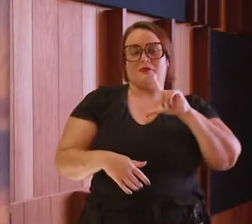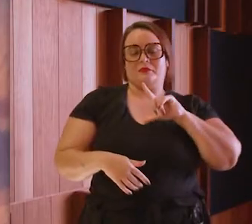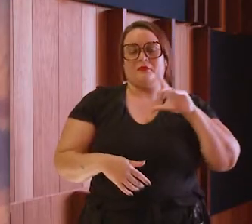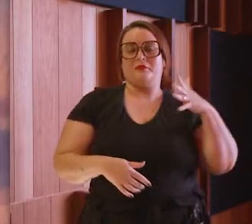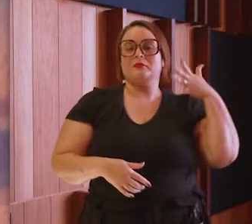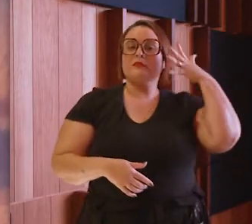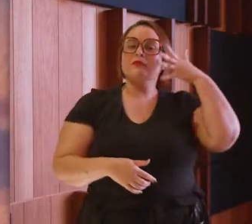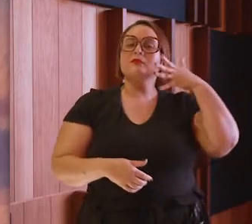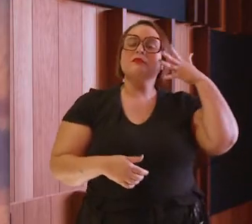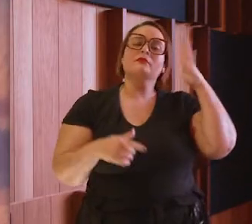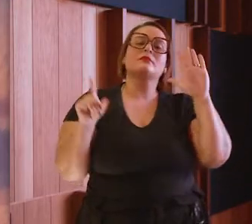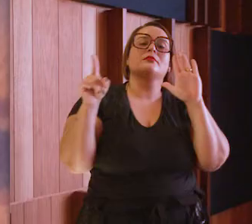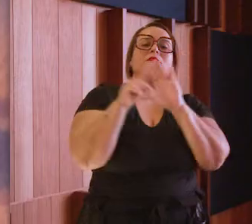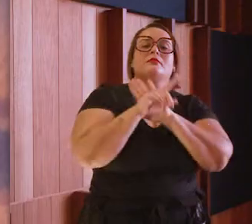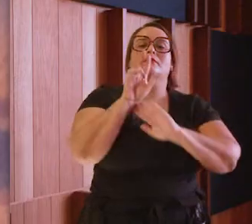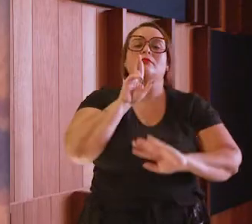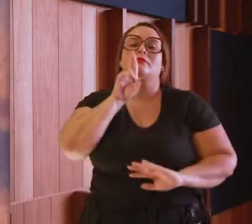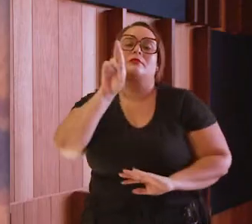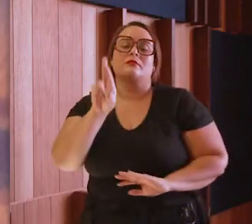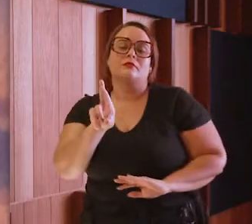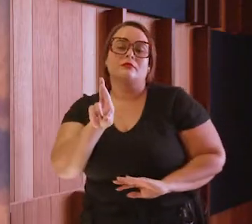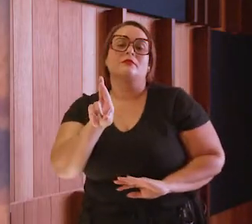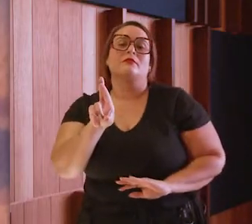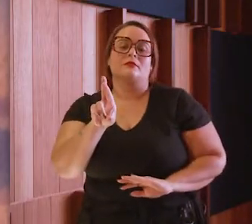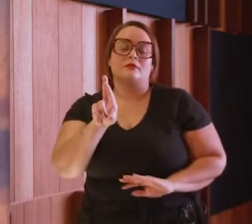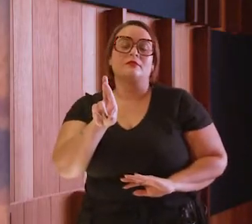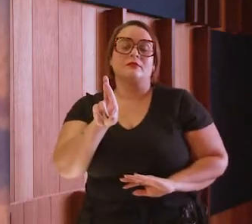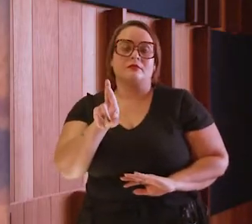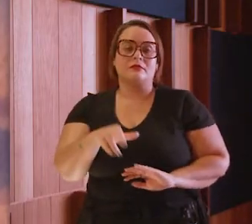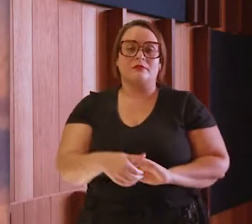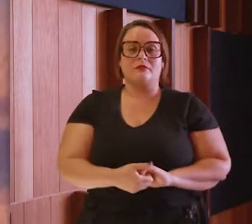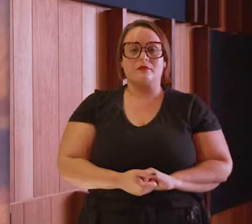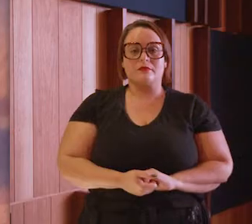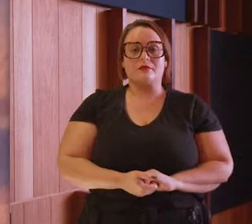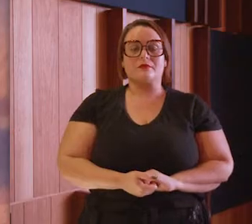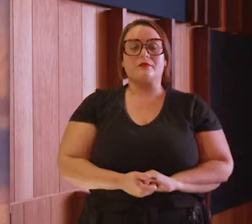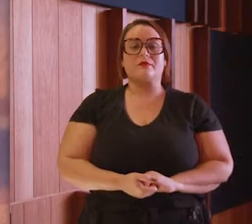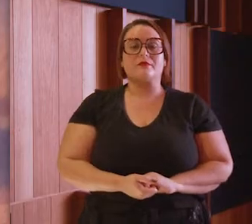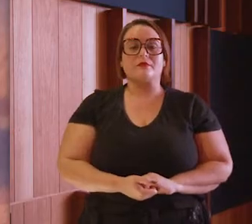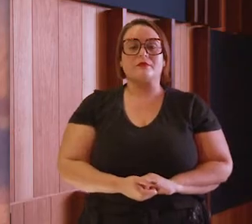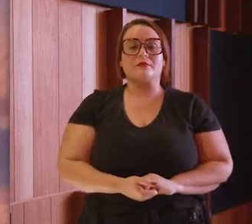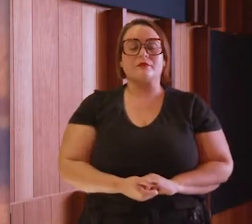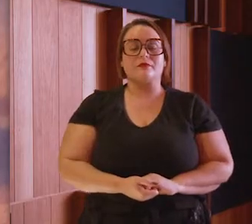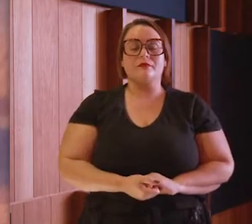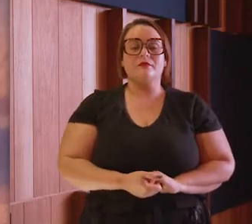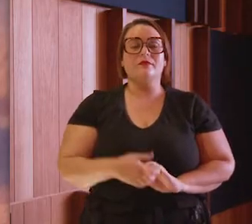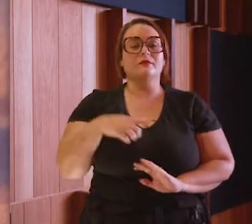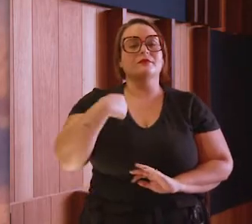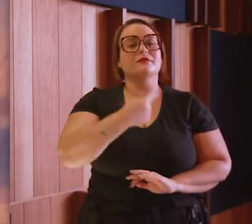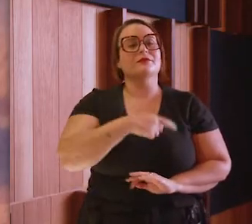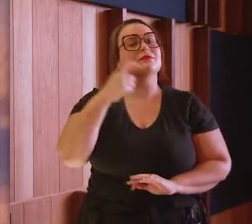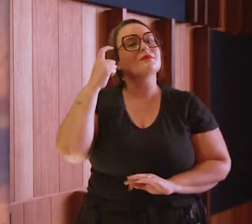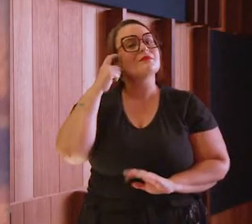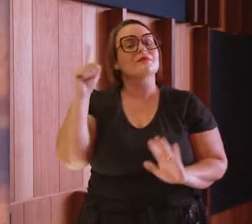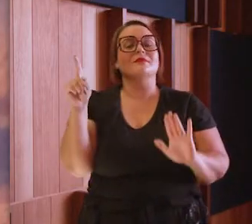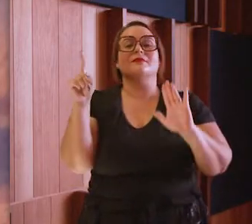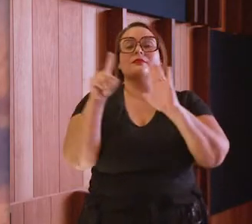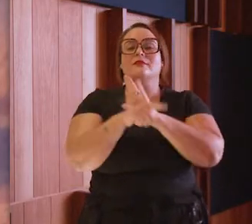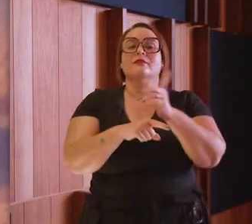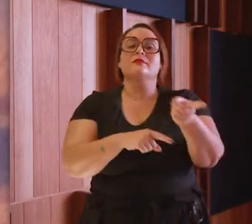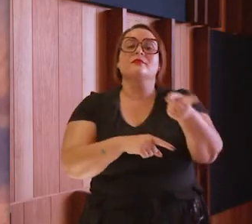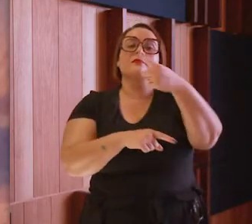perguntas e respostas, um amplo painel de perguntas e respostas, em que nós vamos estar considerando as perguntas que